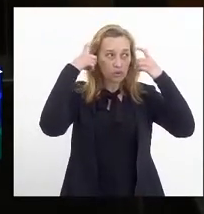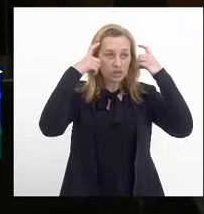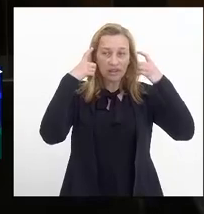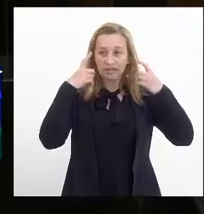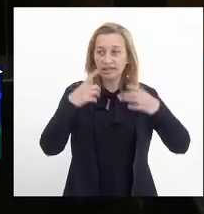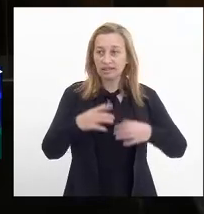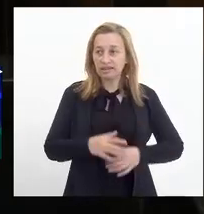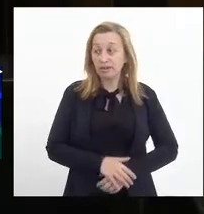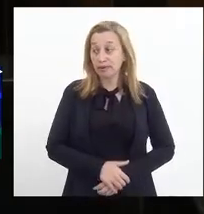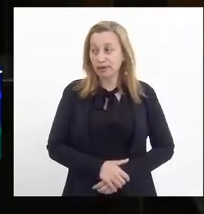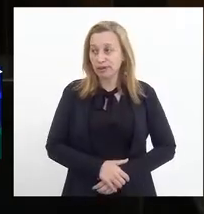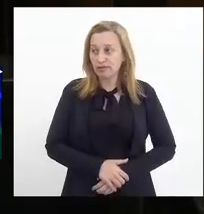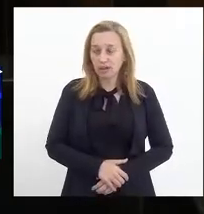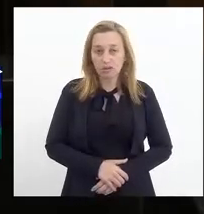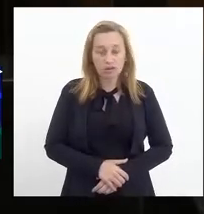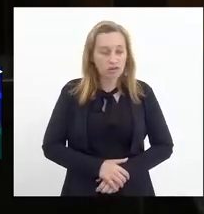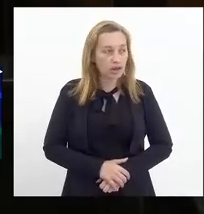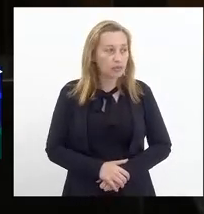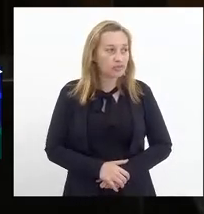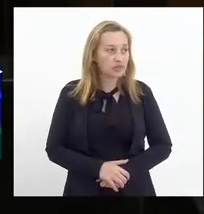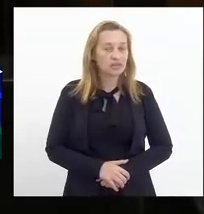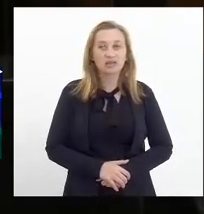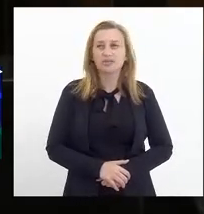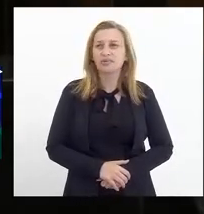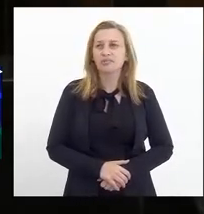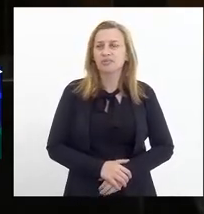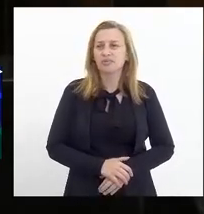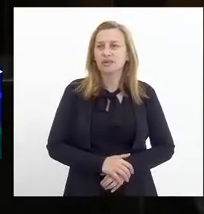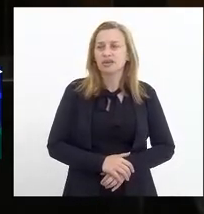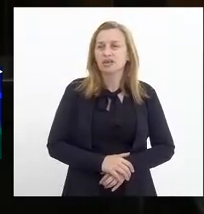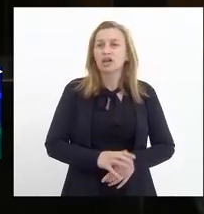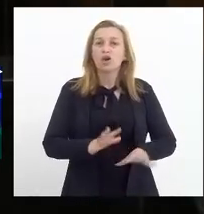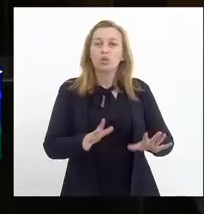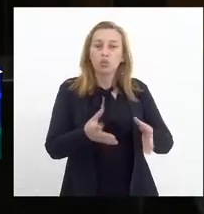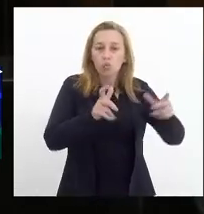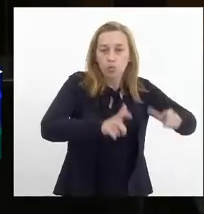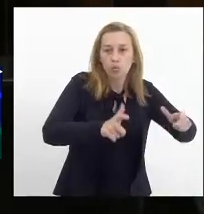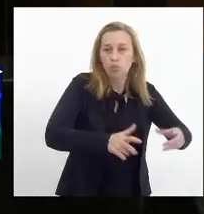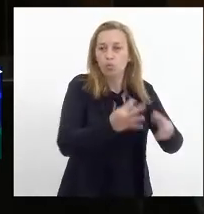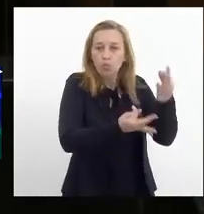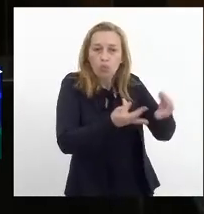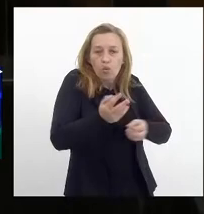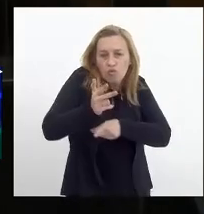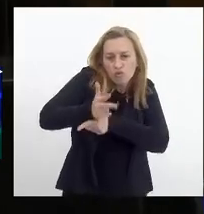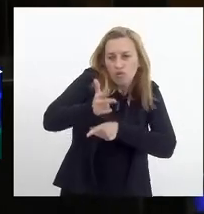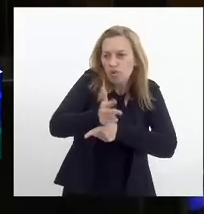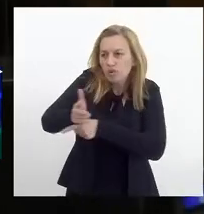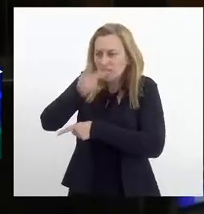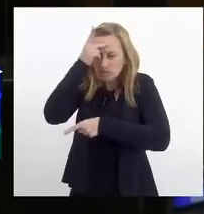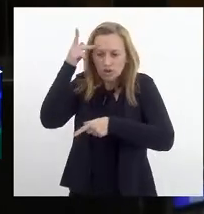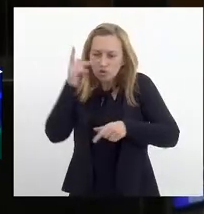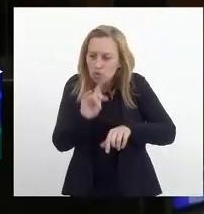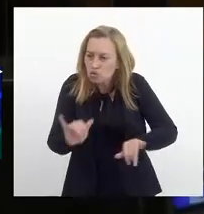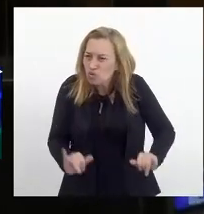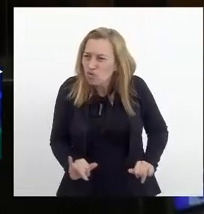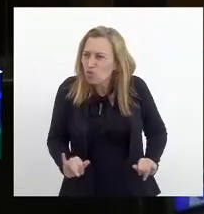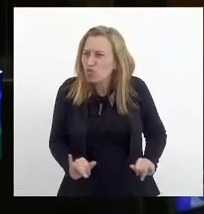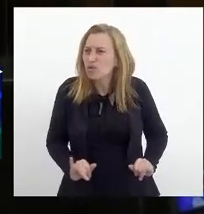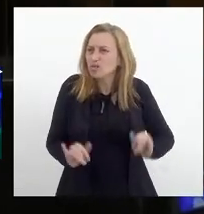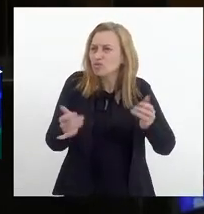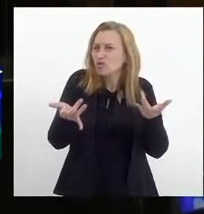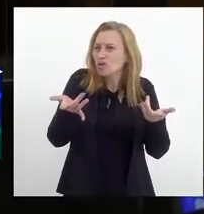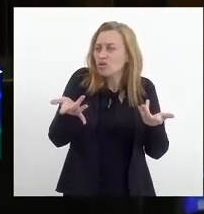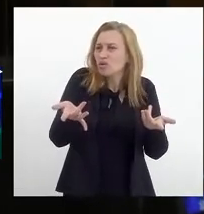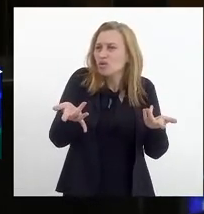Sofrimento mental eles adentram eles adentraram o espaço de terapêutico filmando os pacientes em sofrimento mental